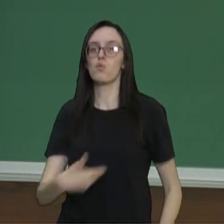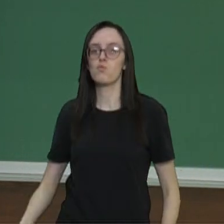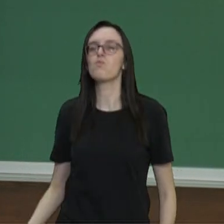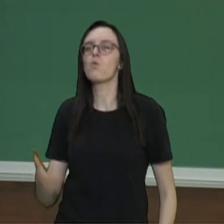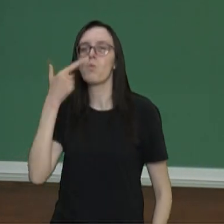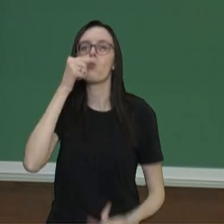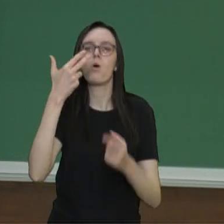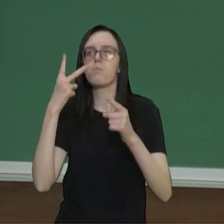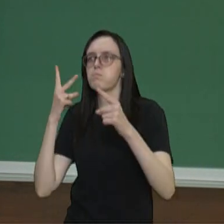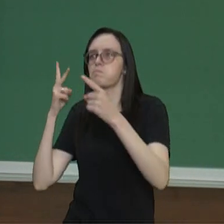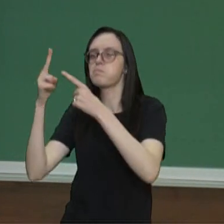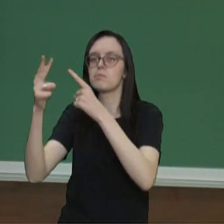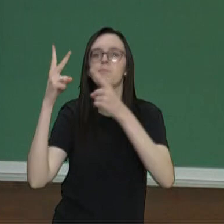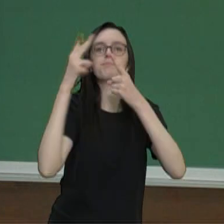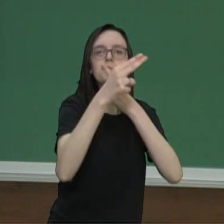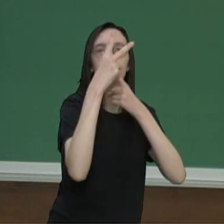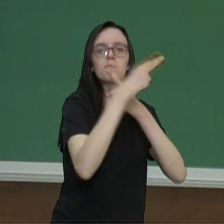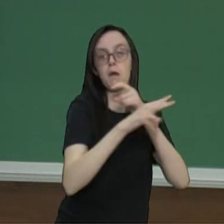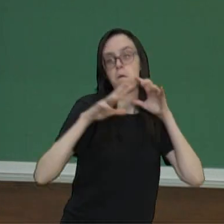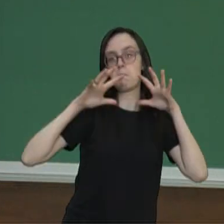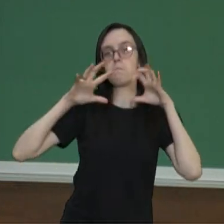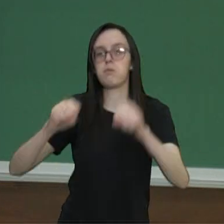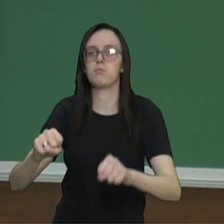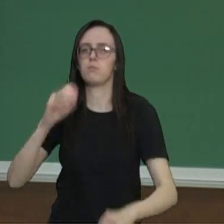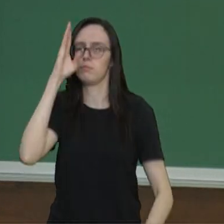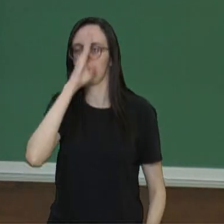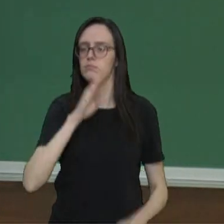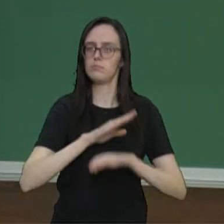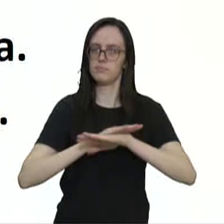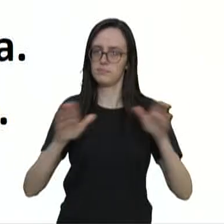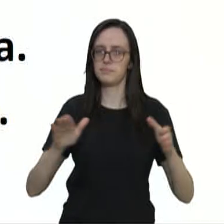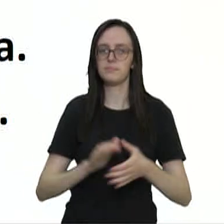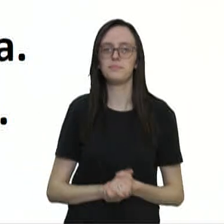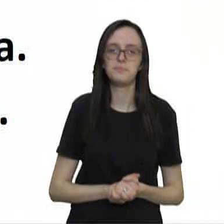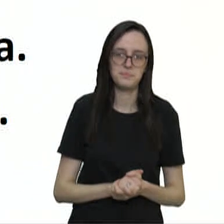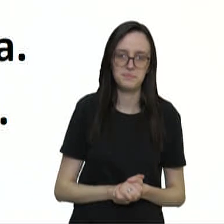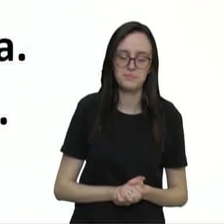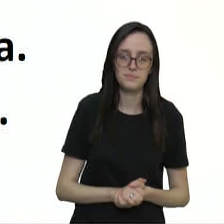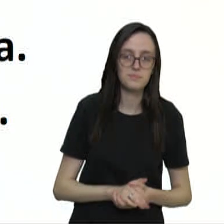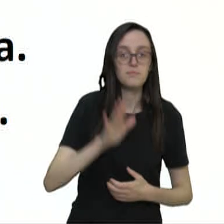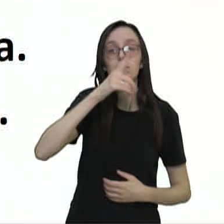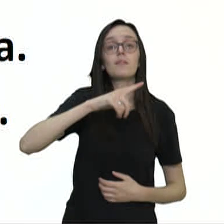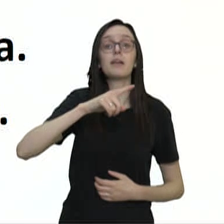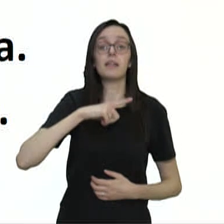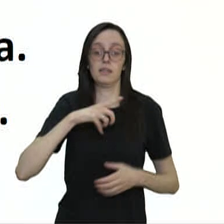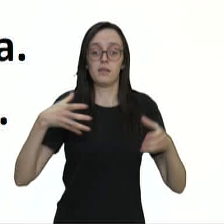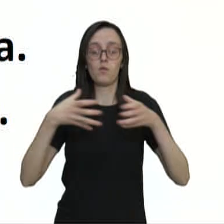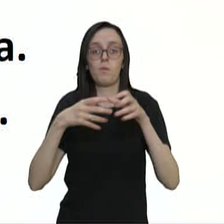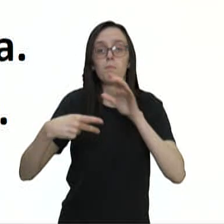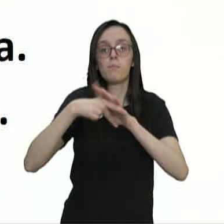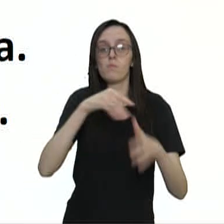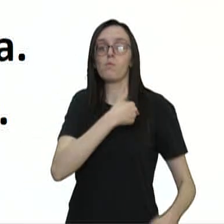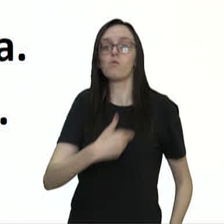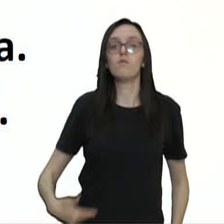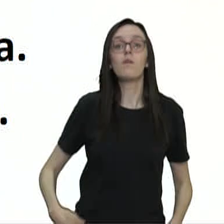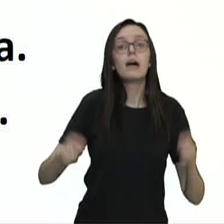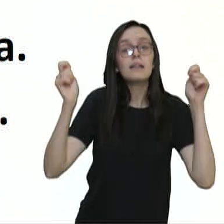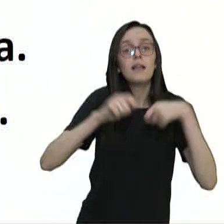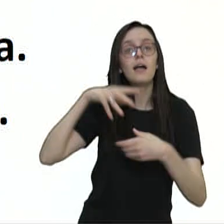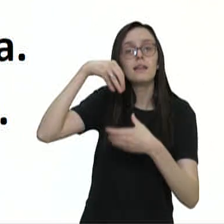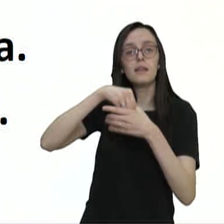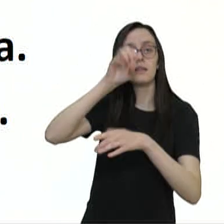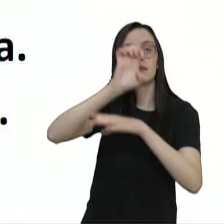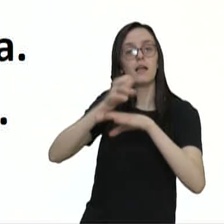para impedirmos essas ameaças que rondam o Brasil. Ei, agentes do governo podiam então, no Estado